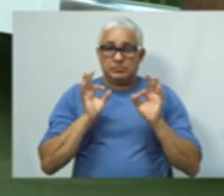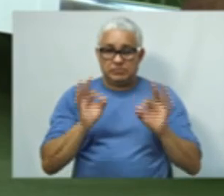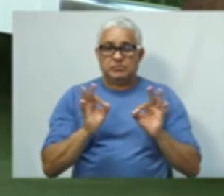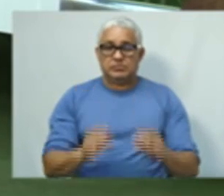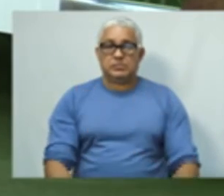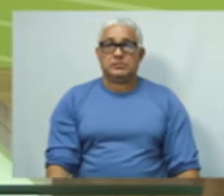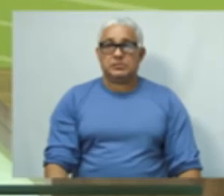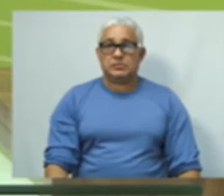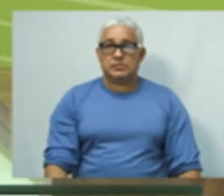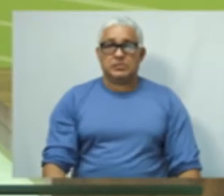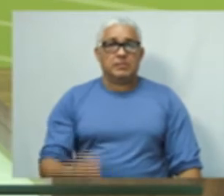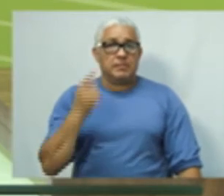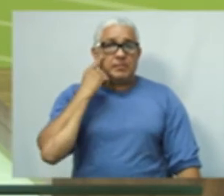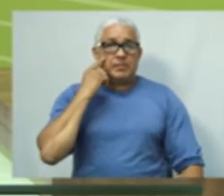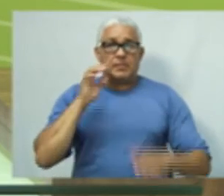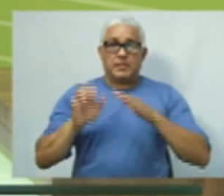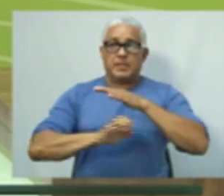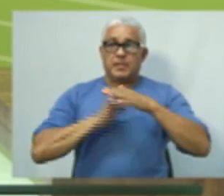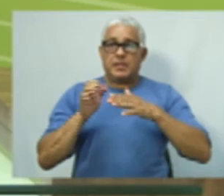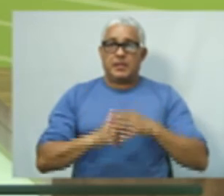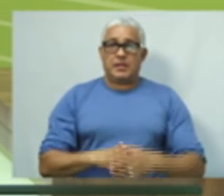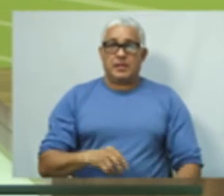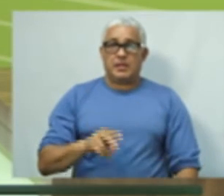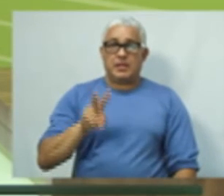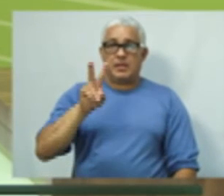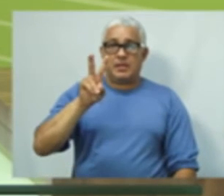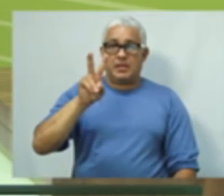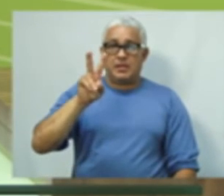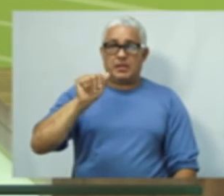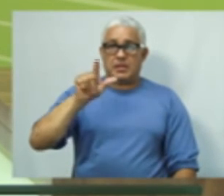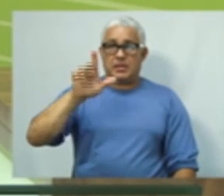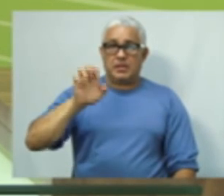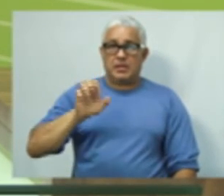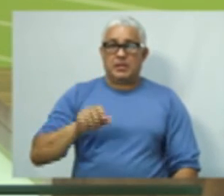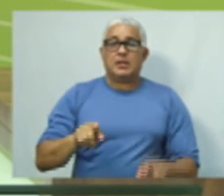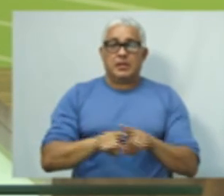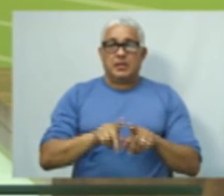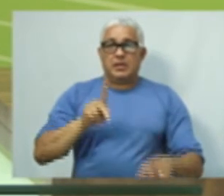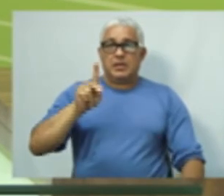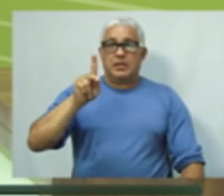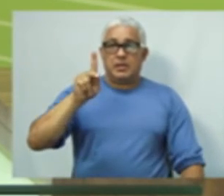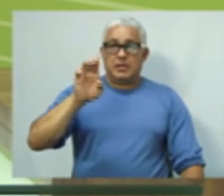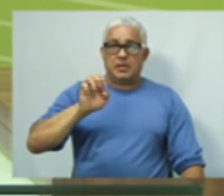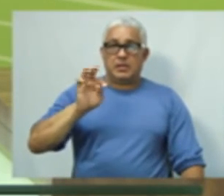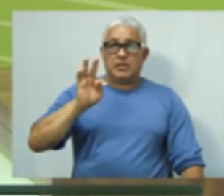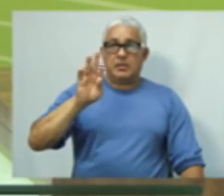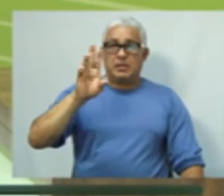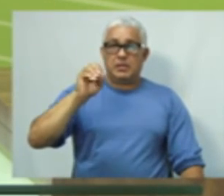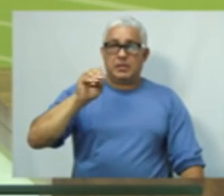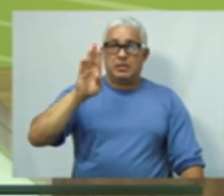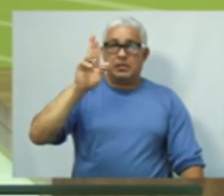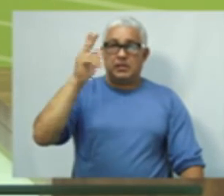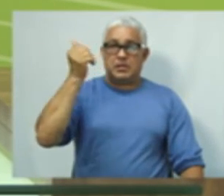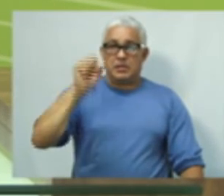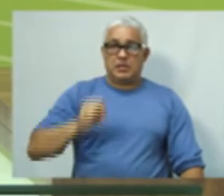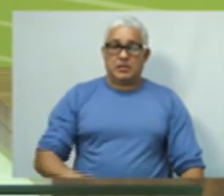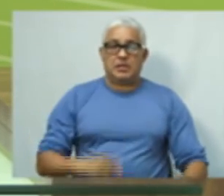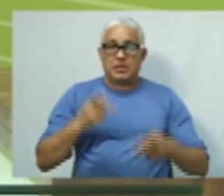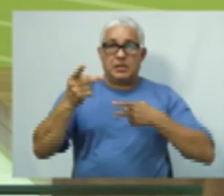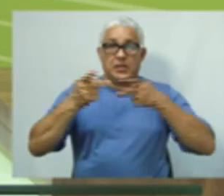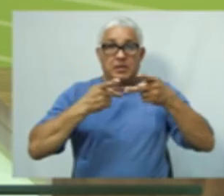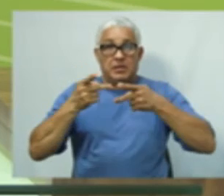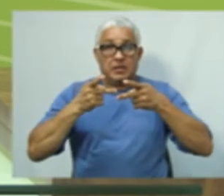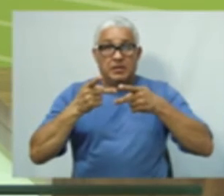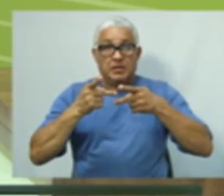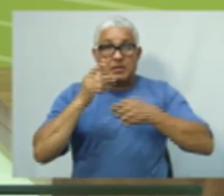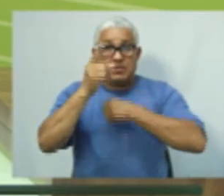mesmo. Imagina só uma empresa como a Vale do Rio Doce, a Petrobras, que fazem investimentos vultosos, planejando apenas para 1 ano. Não